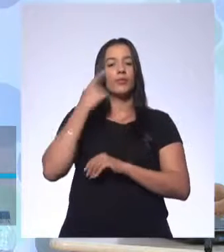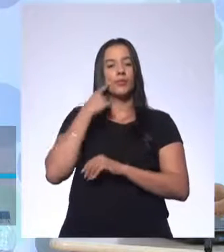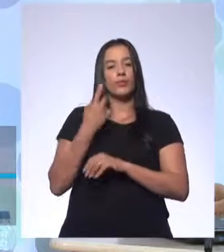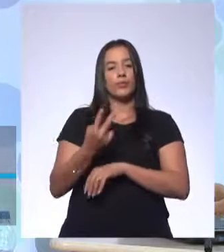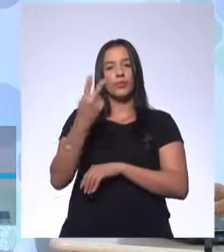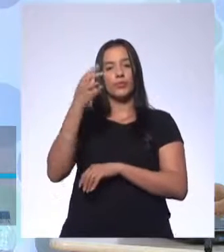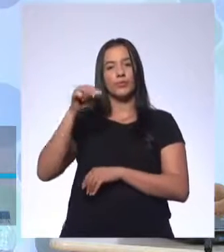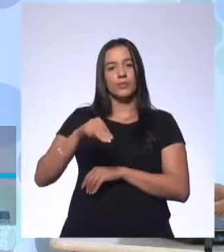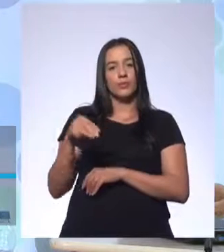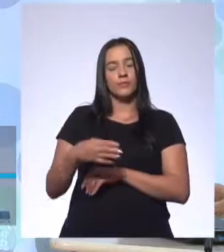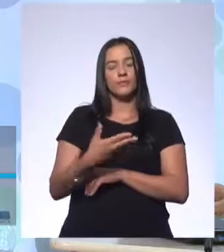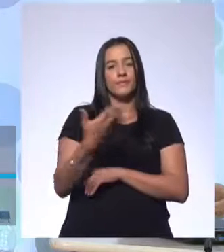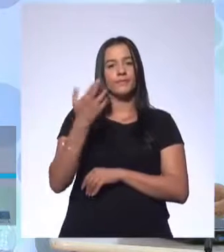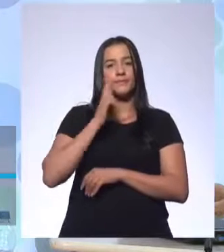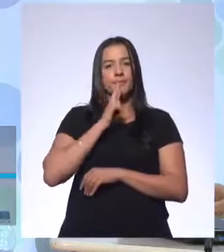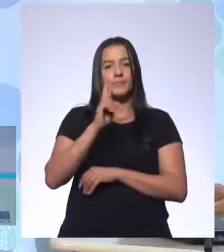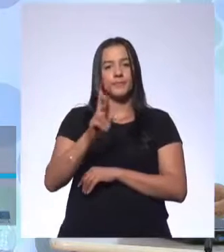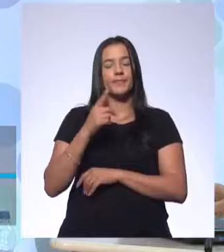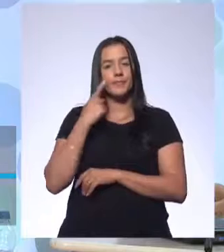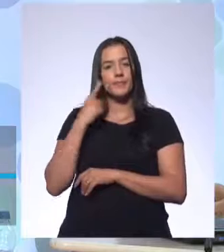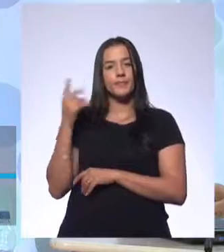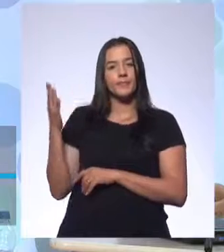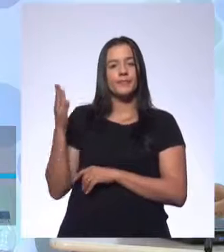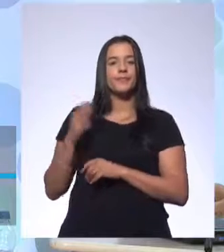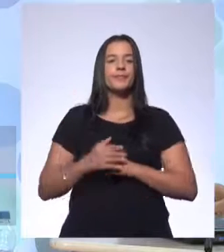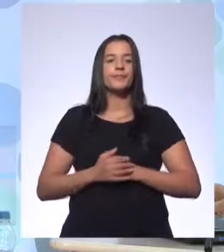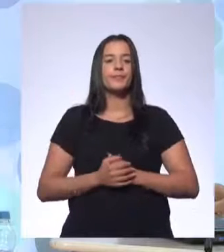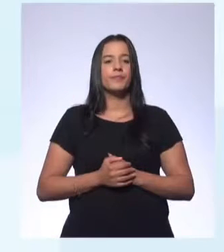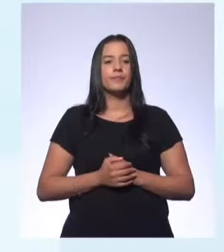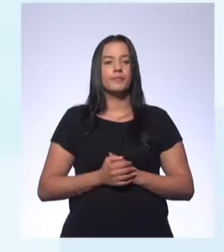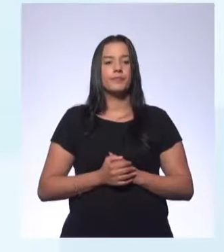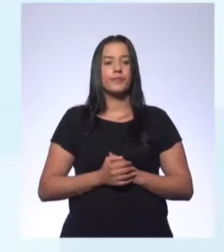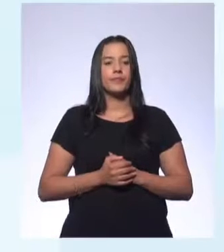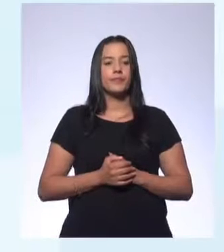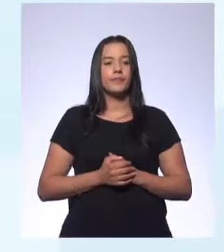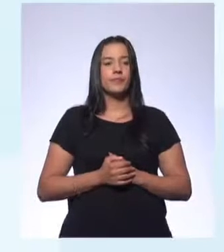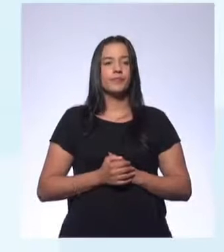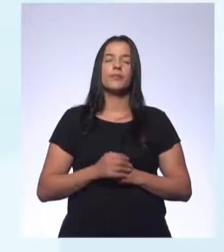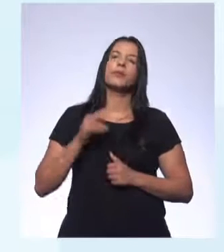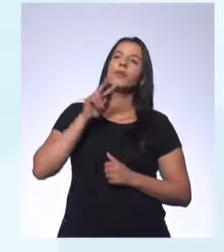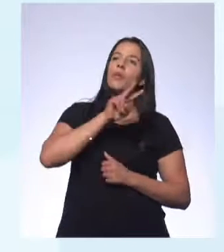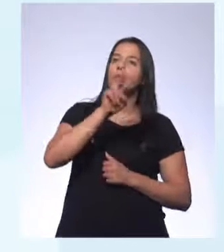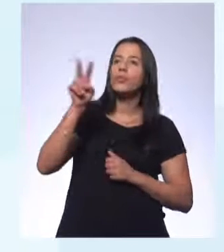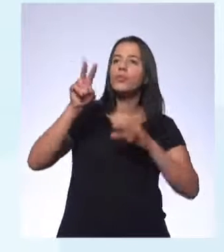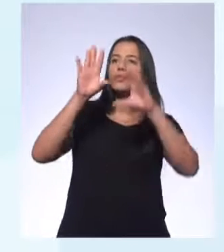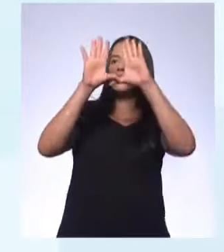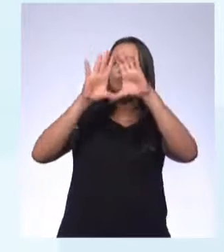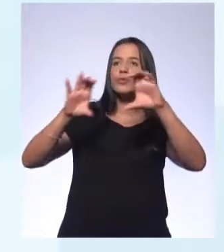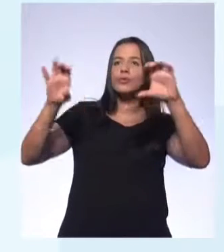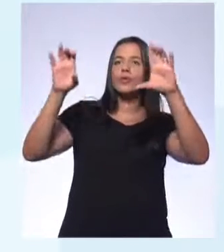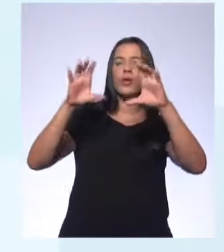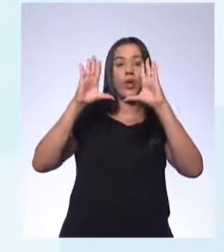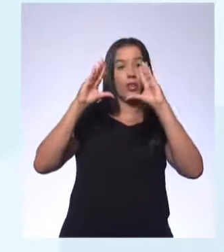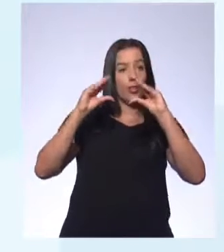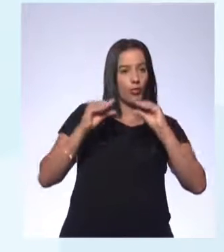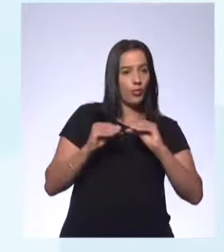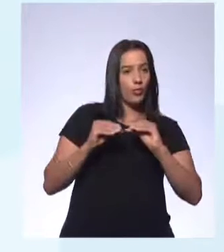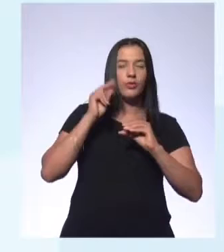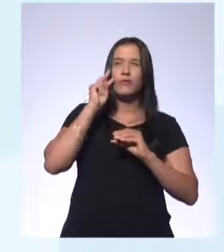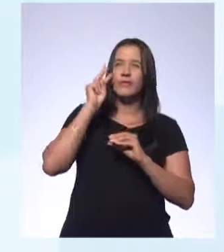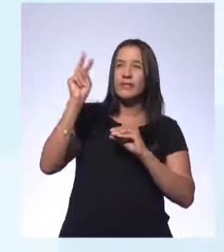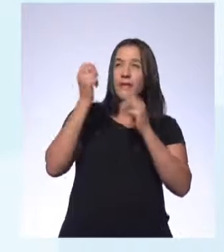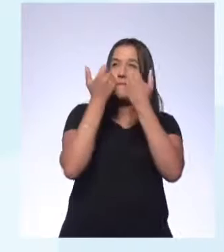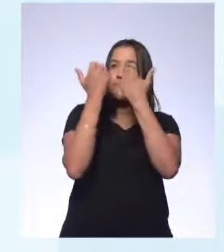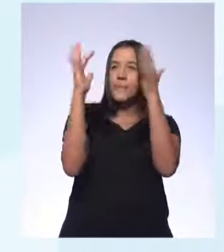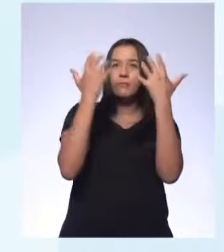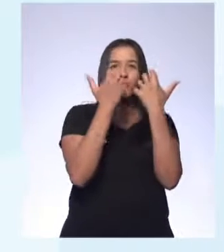responder esse questionamento. Veja só. Ao olhar para o céu noturno, se observam astros brilhantes.